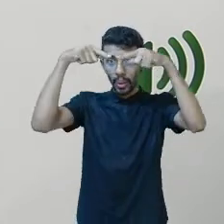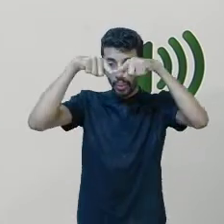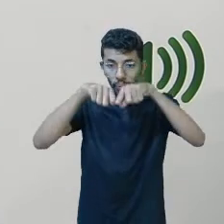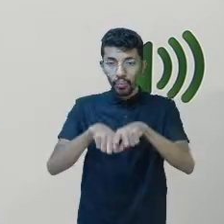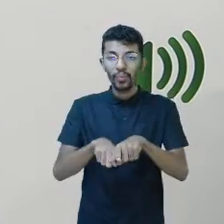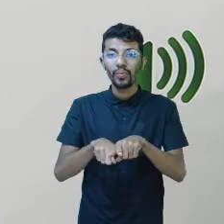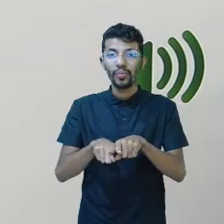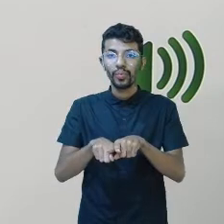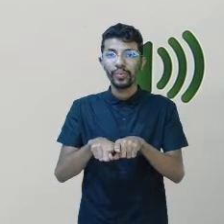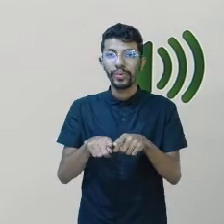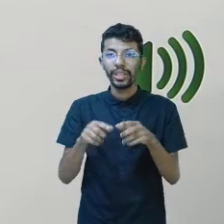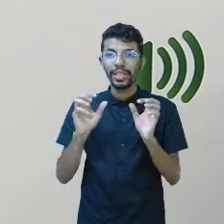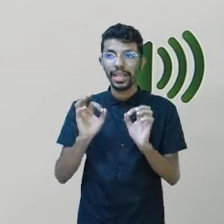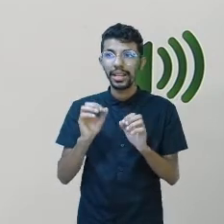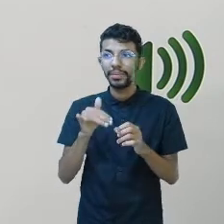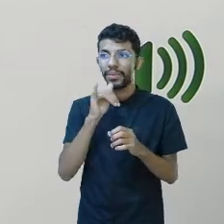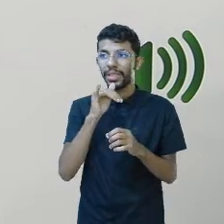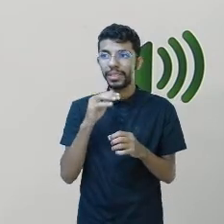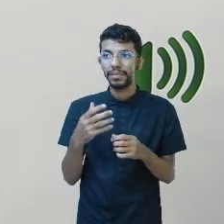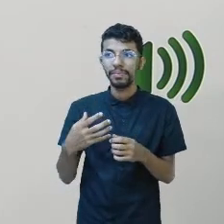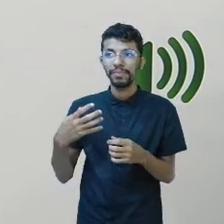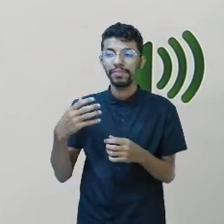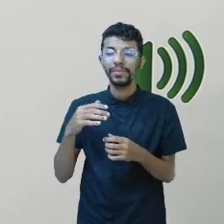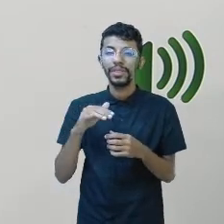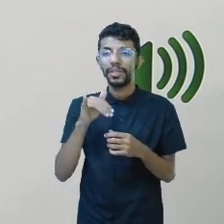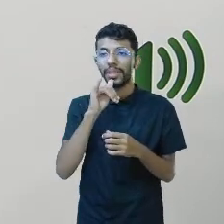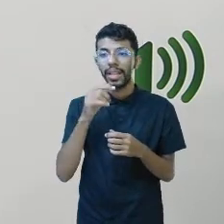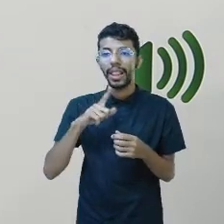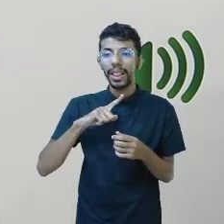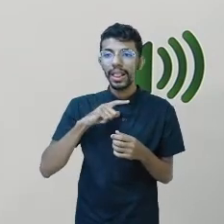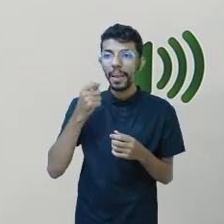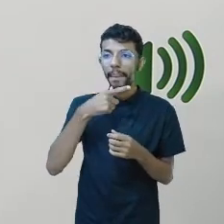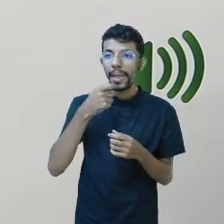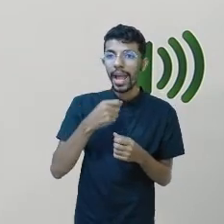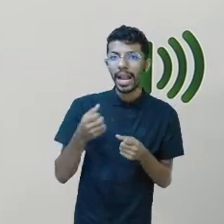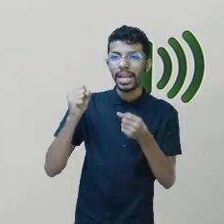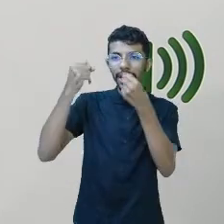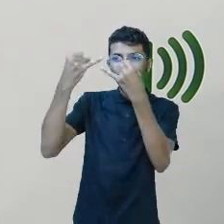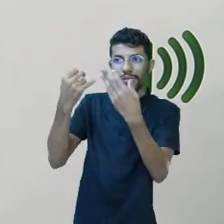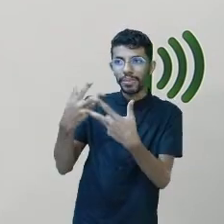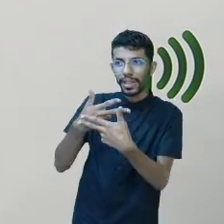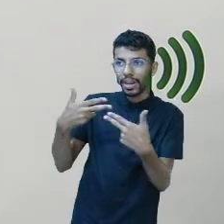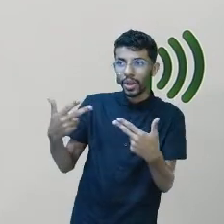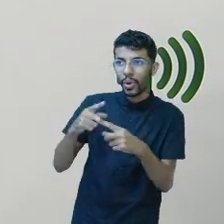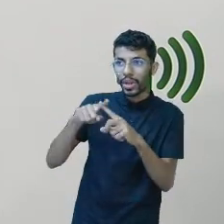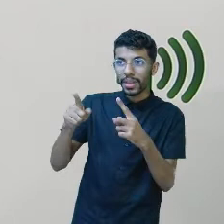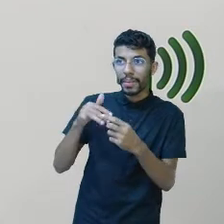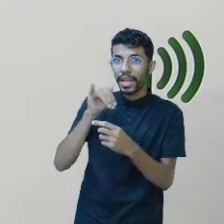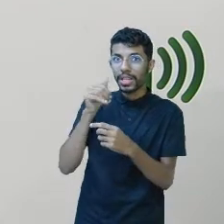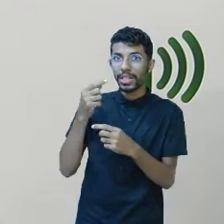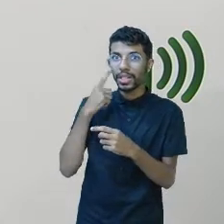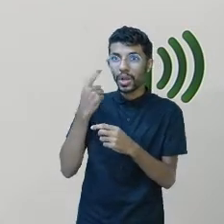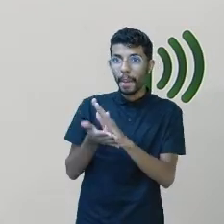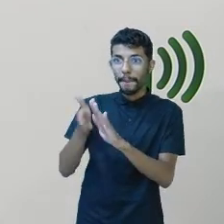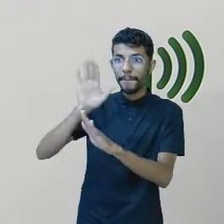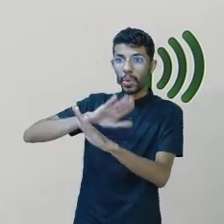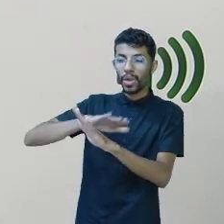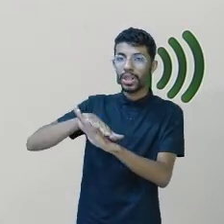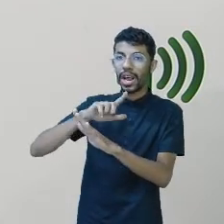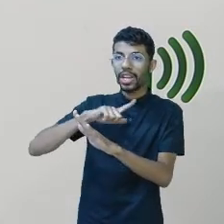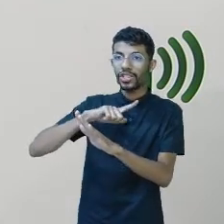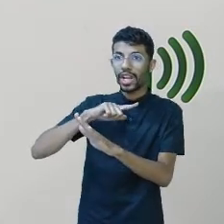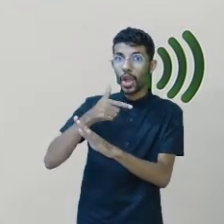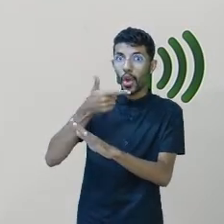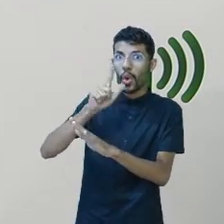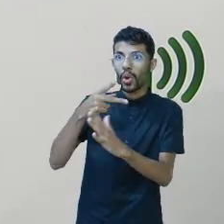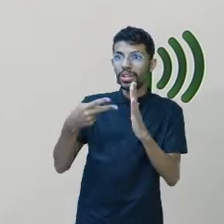sentido. Tem piadas que está se falando uma coisa, mas o sentido ali está querendo ser outro. É aí que a gente